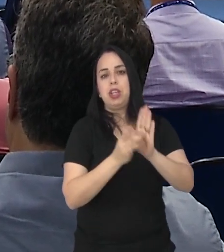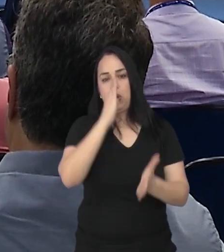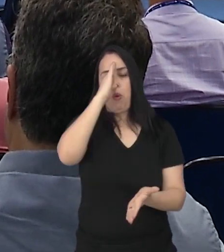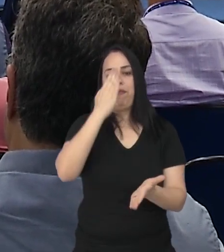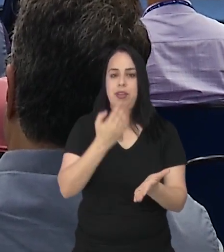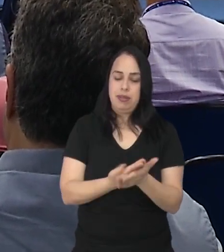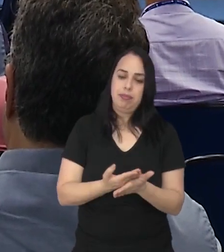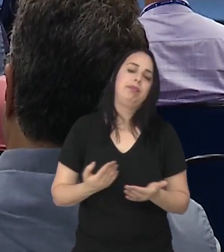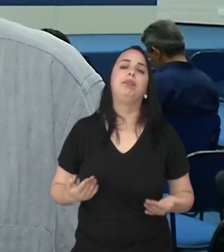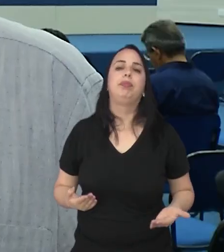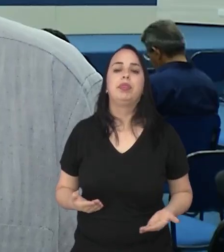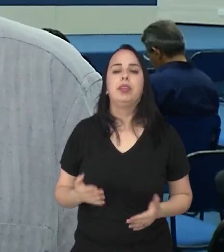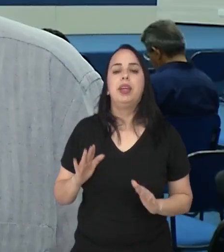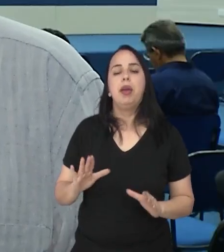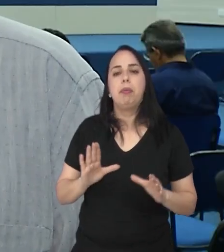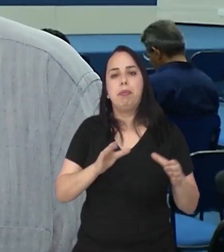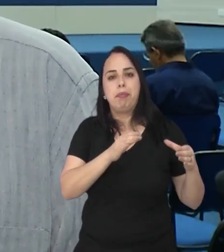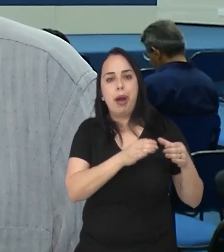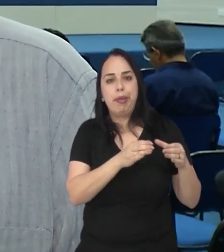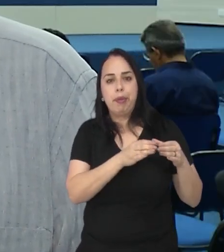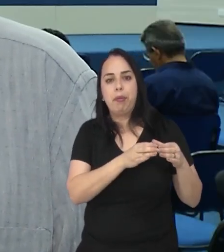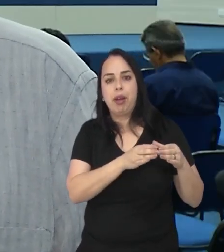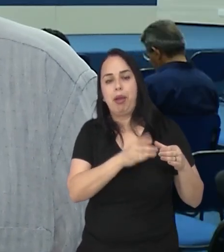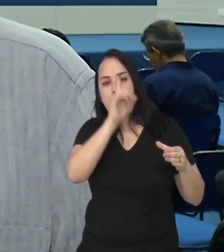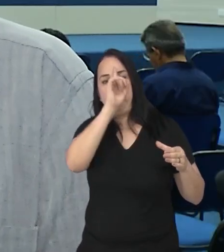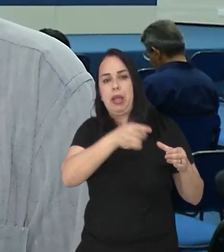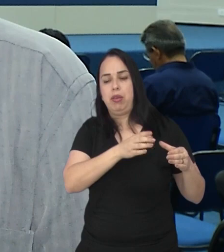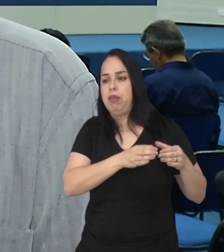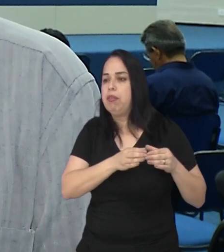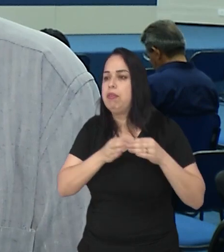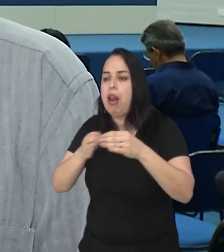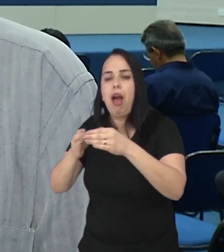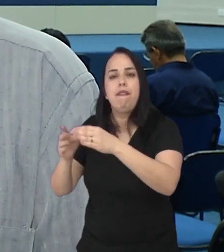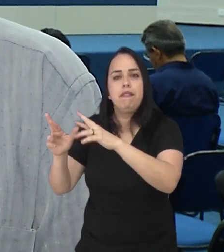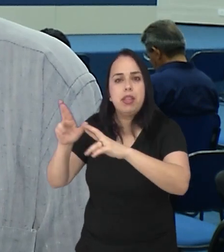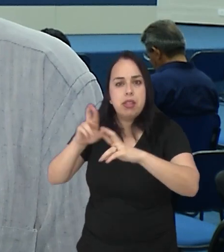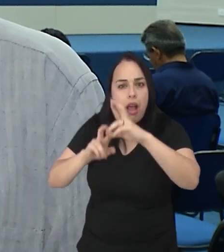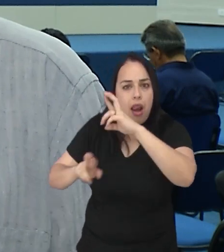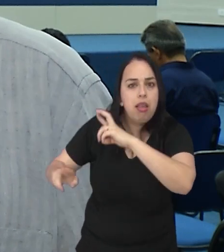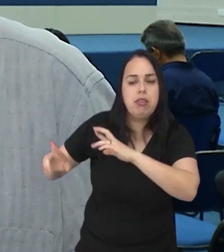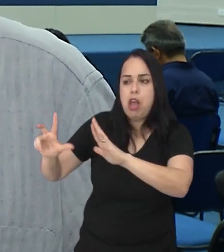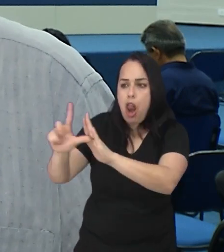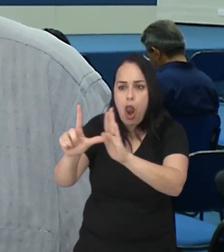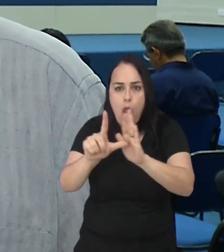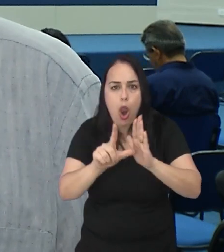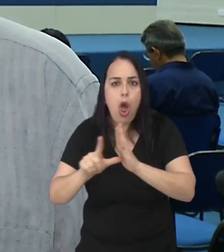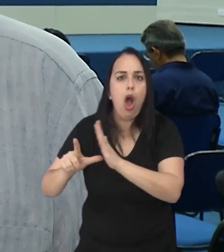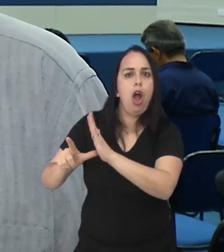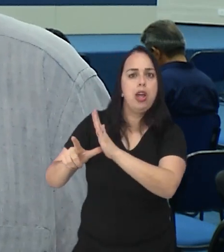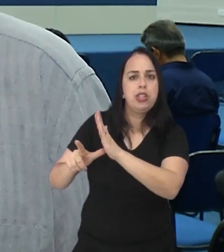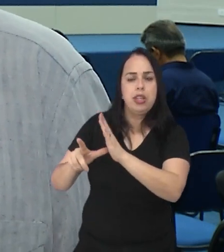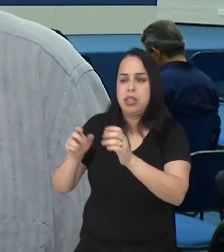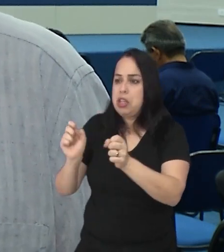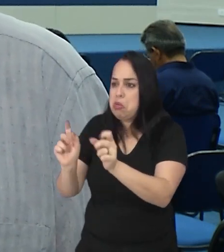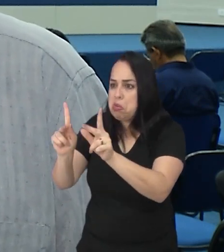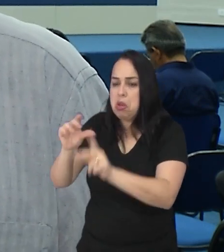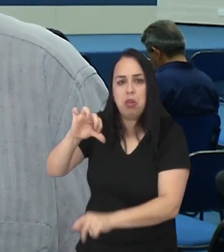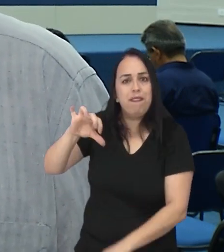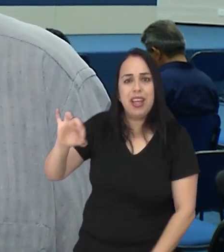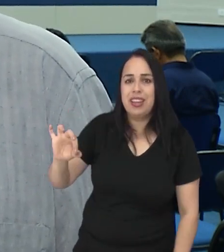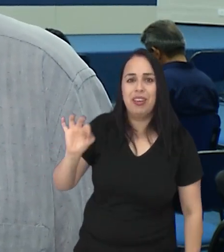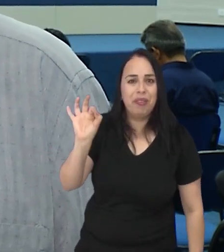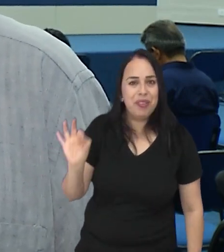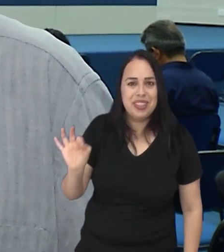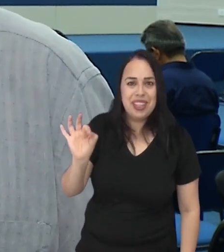relações comerciais. Toda vez que eu fico mandando uma equipe percorrer o comércio e praticamente 90% está